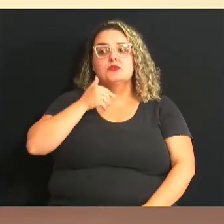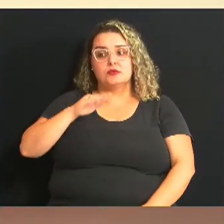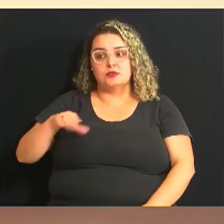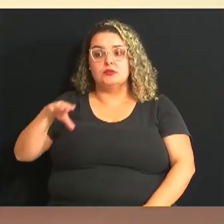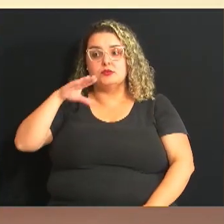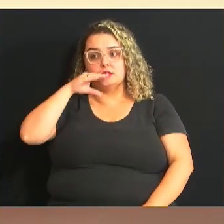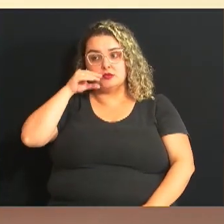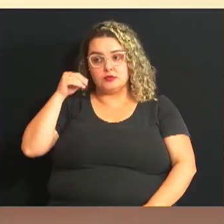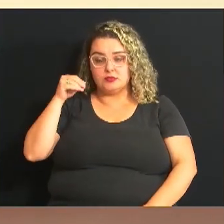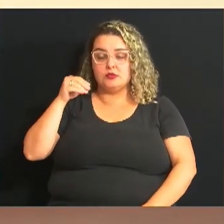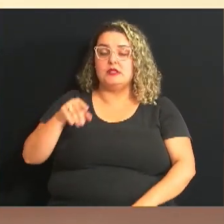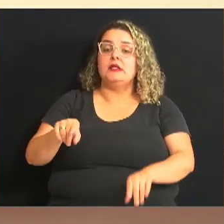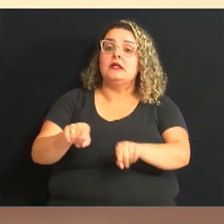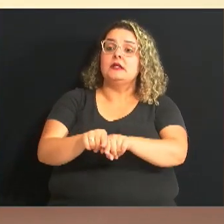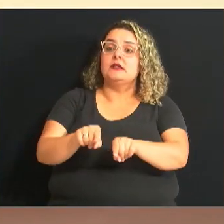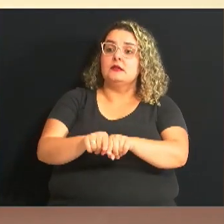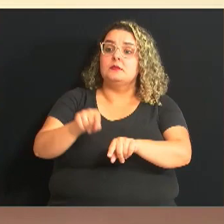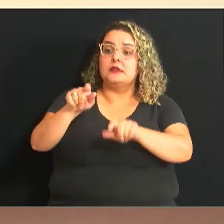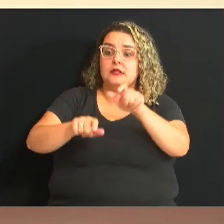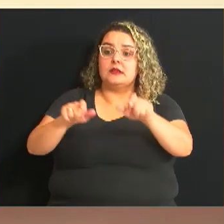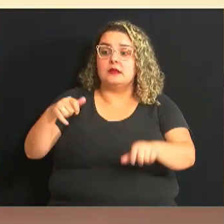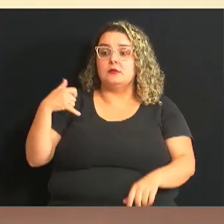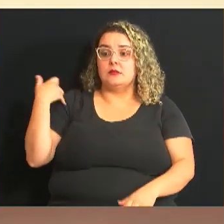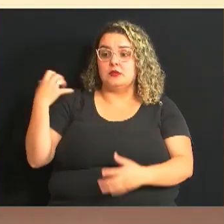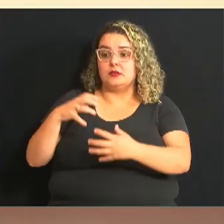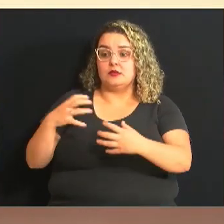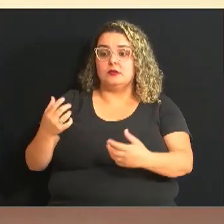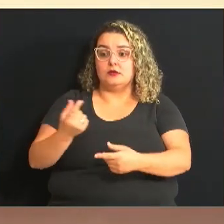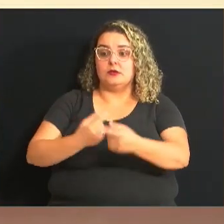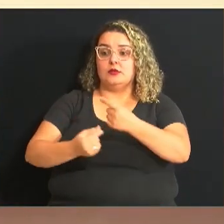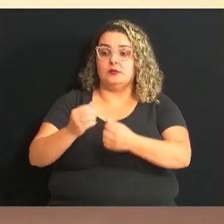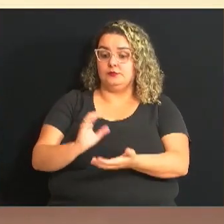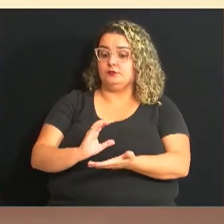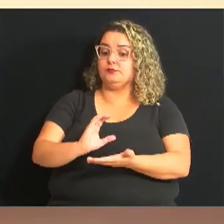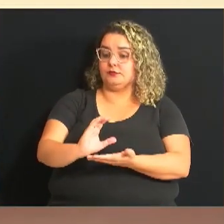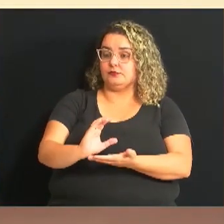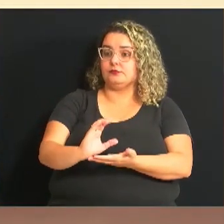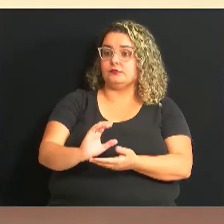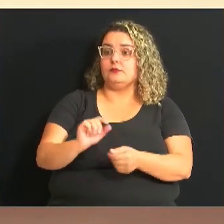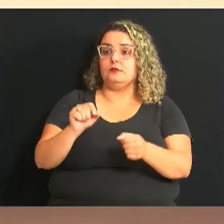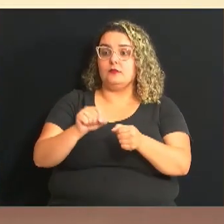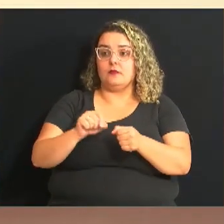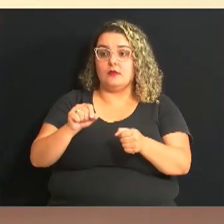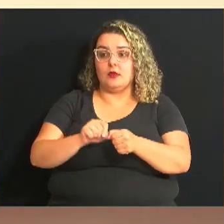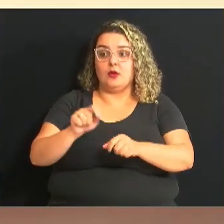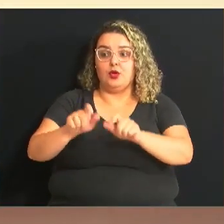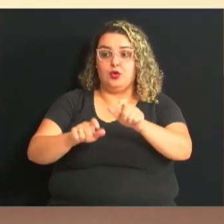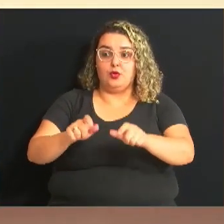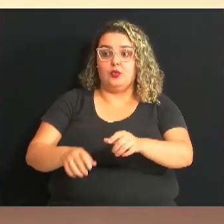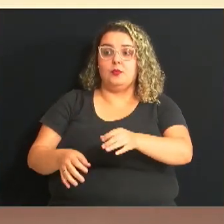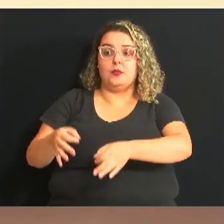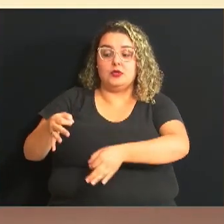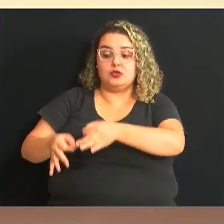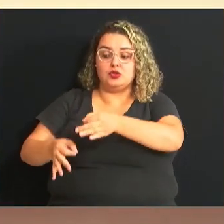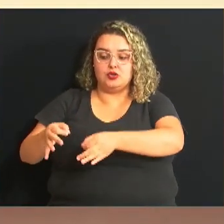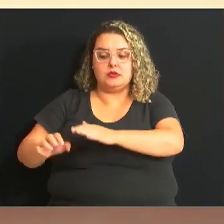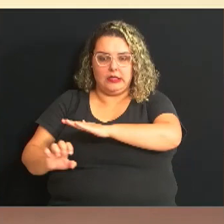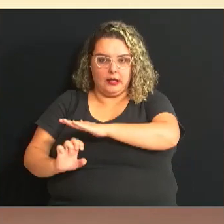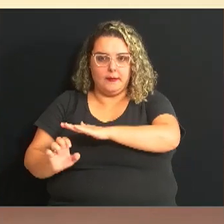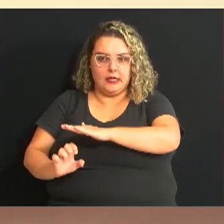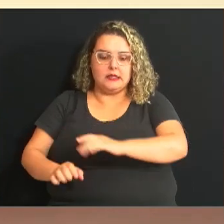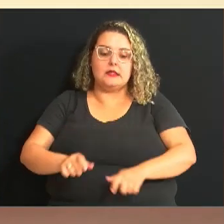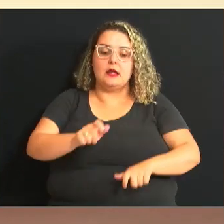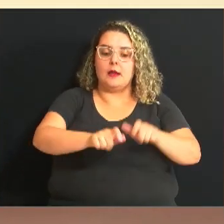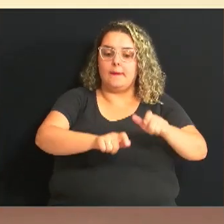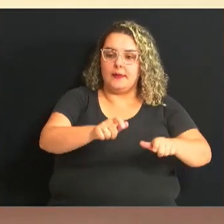adolescente e também da pessoa idosa. A destinação pode ser feita tanto por pessoas jurídicas quanto por pessoas